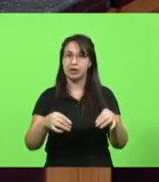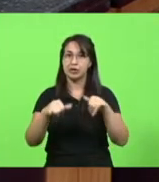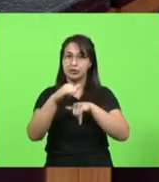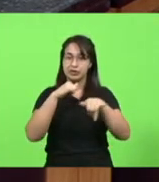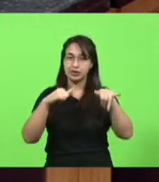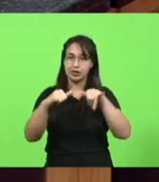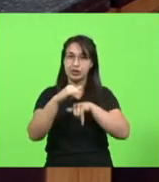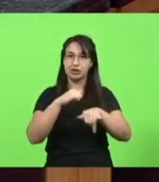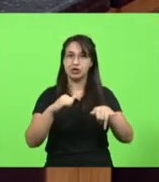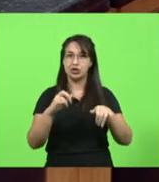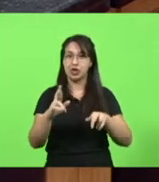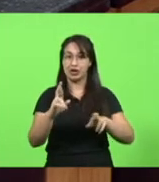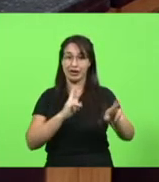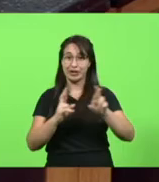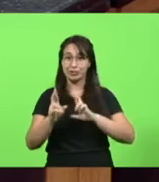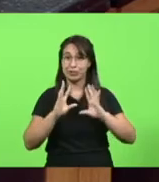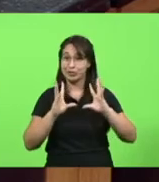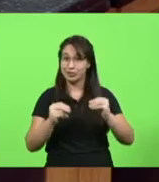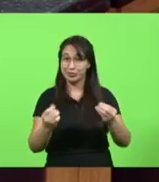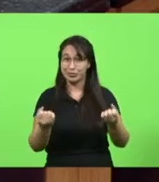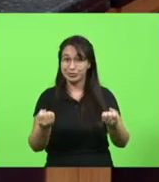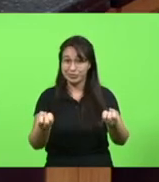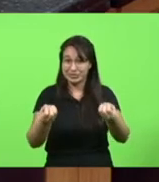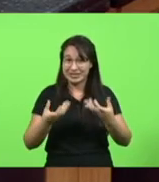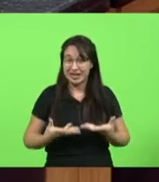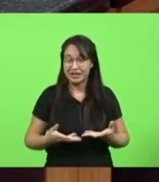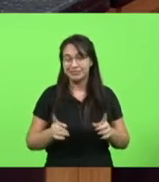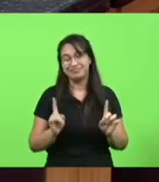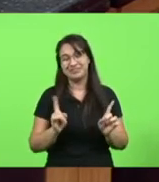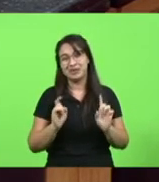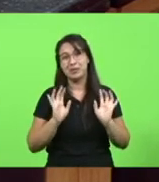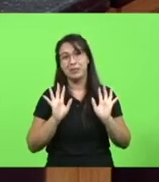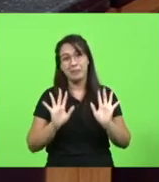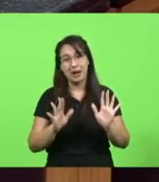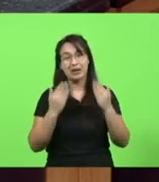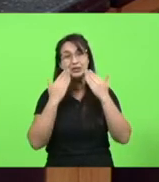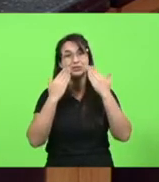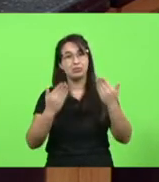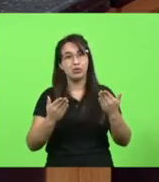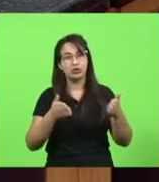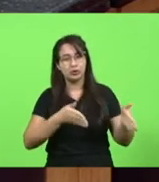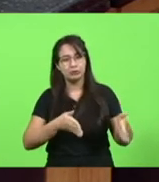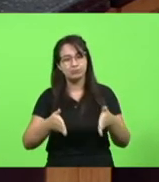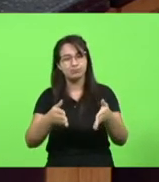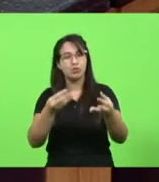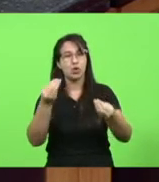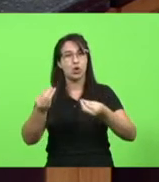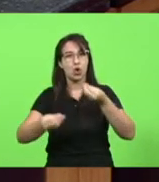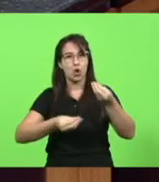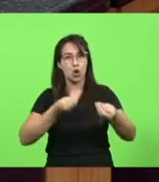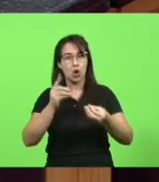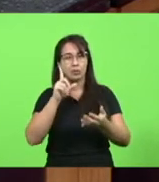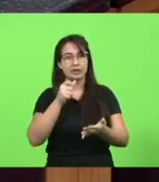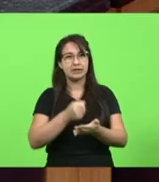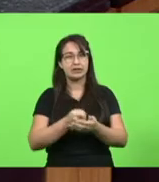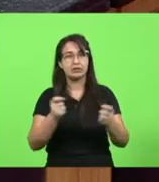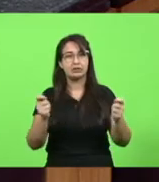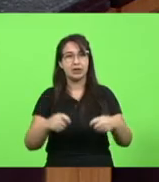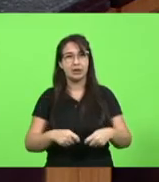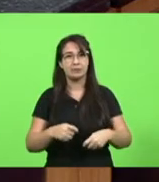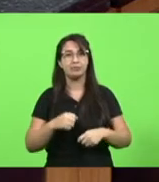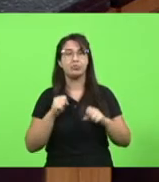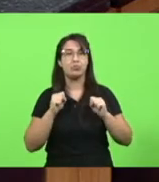as respostas, isso a gente tem certeza, mas indicará um bom caminho. Por isso, nós estamos à disposição para irmos a Brasília,